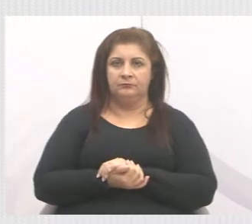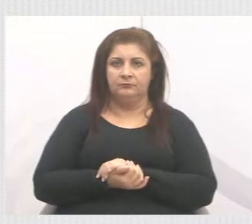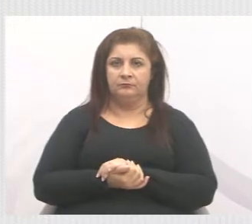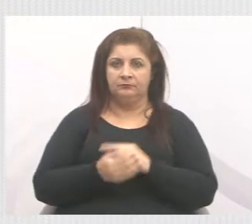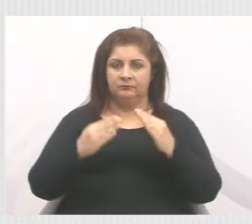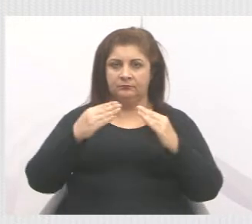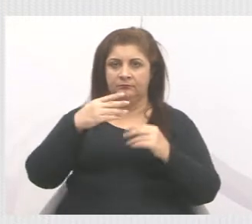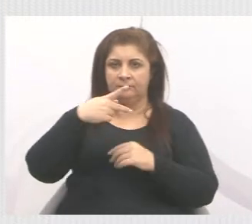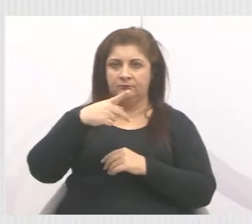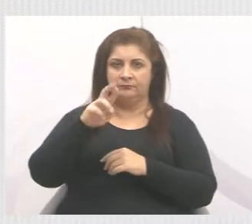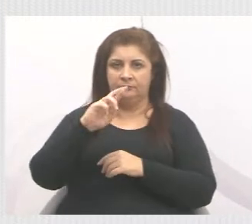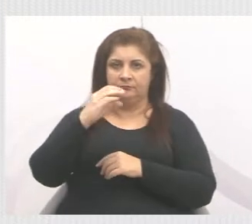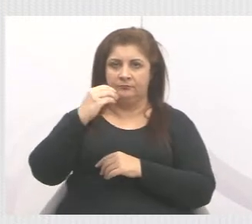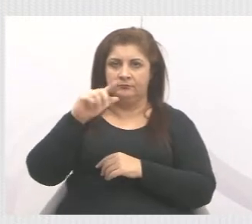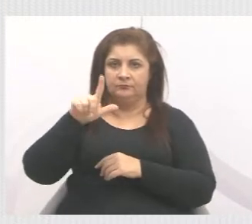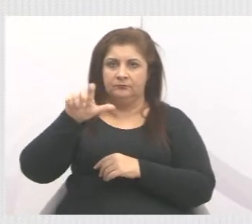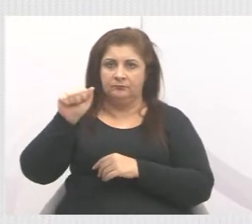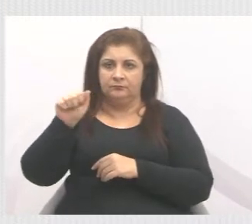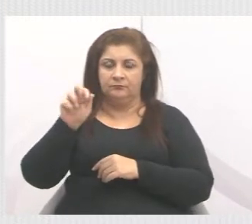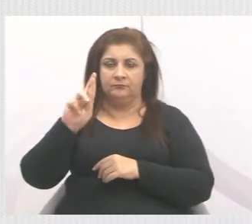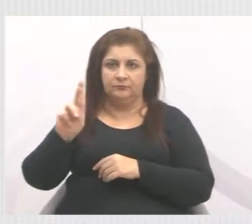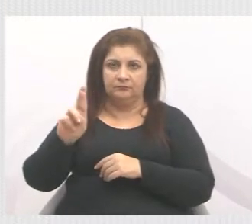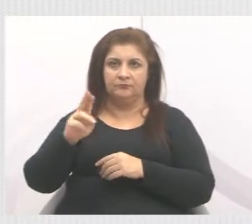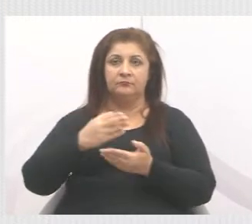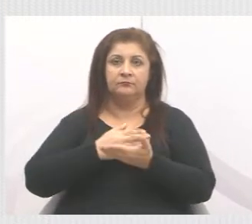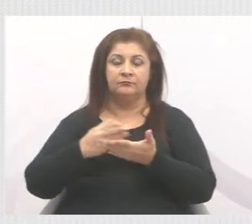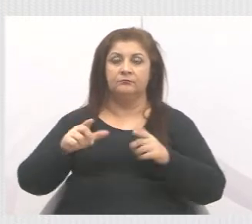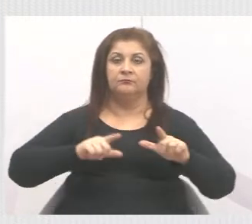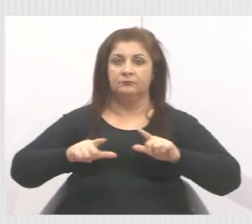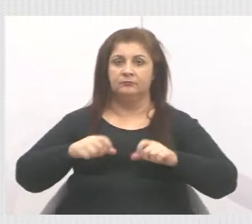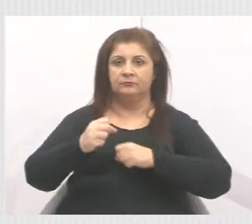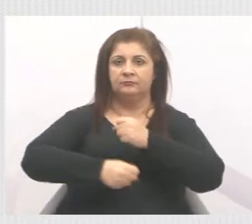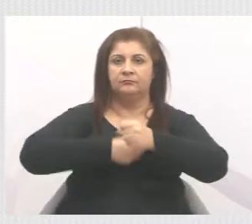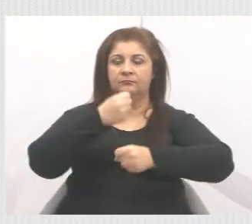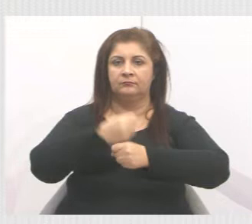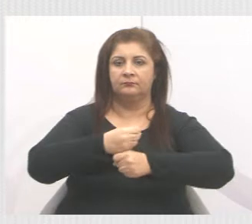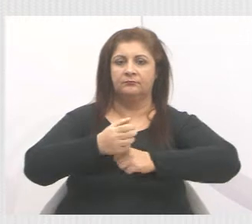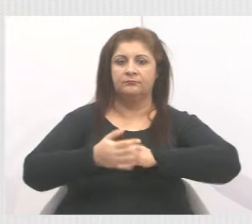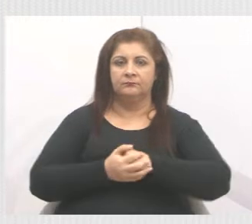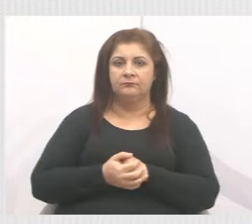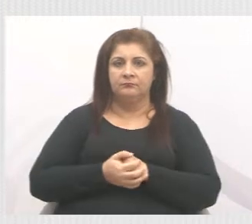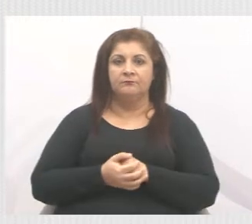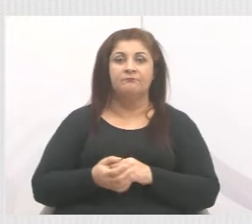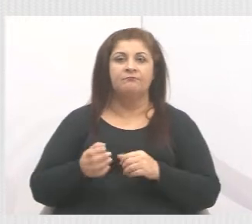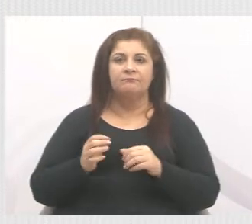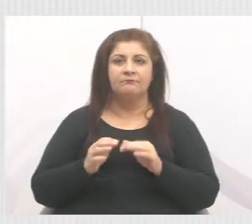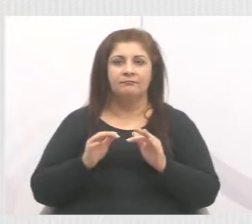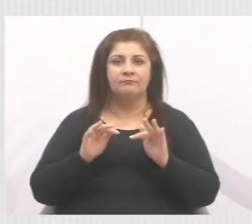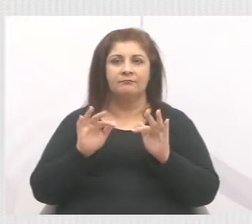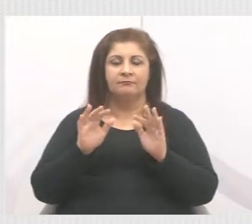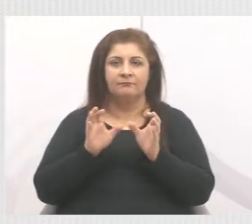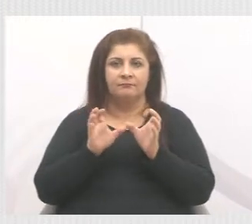Prolar iniciará o seu trabalho no próximo ano. Fundação Cultural.